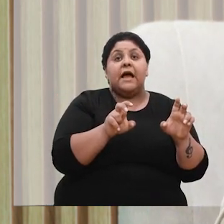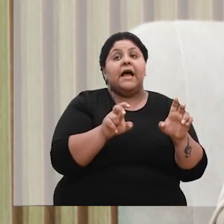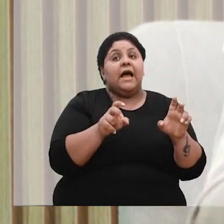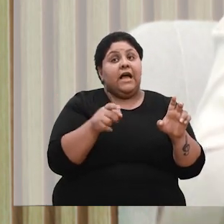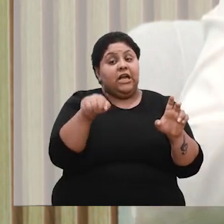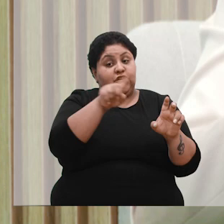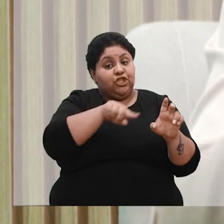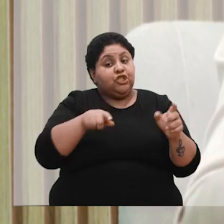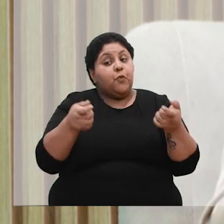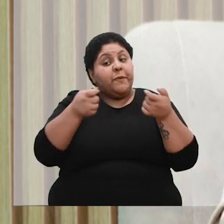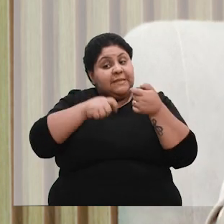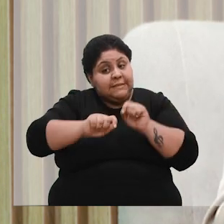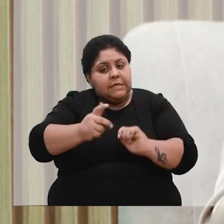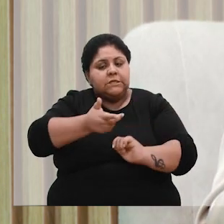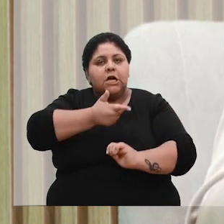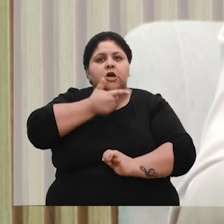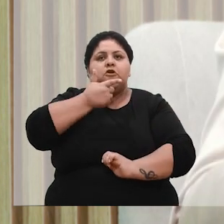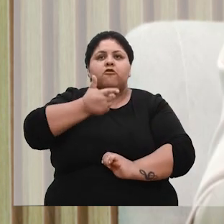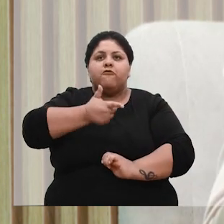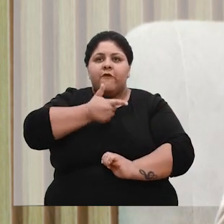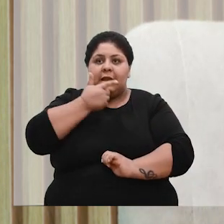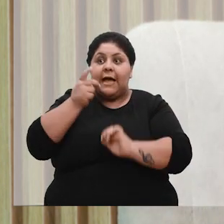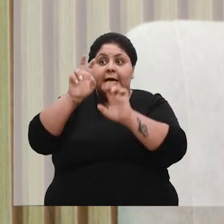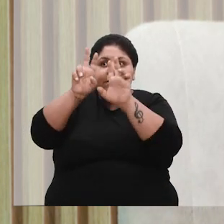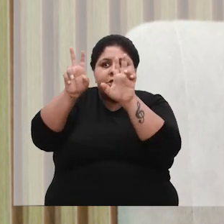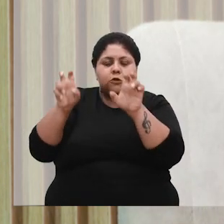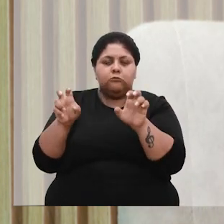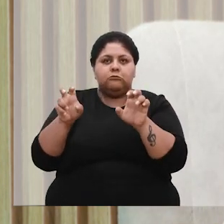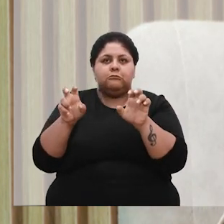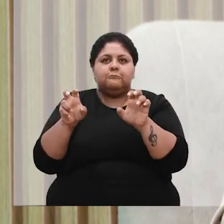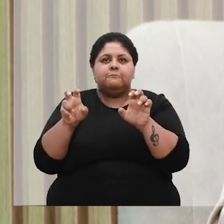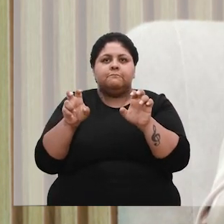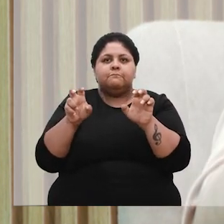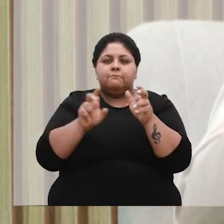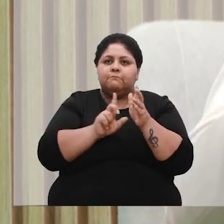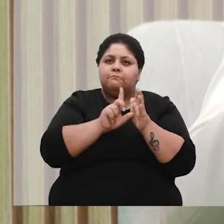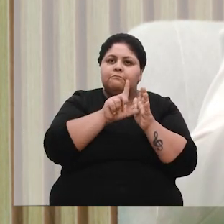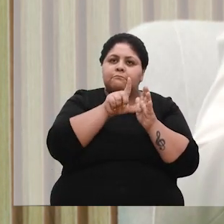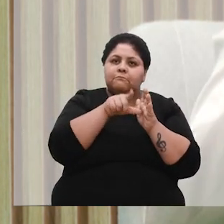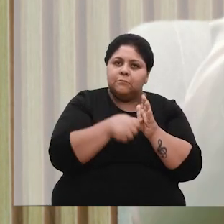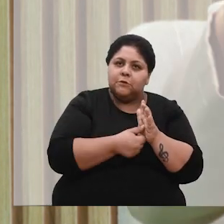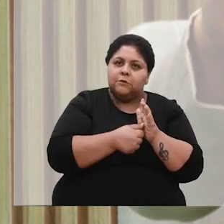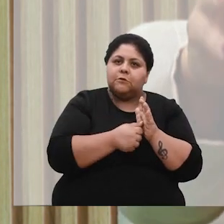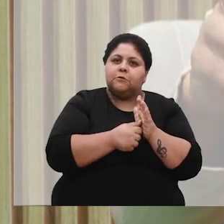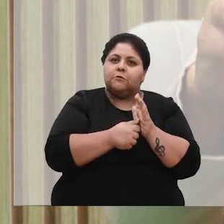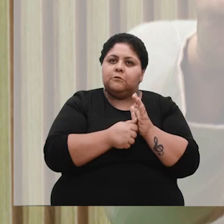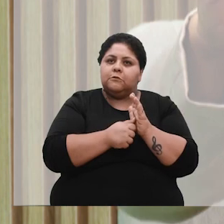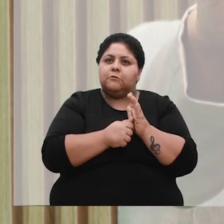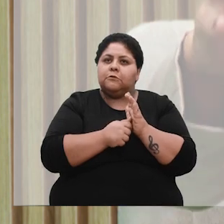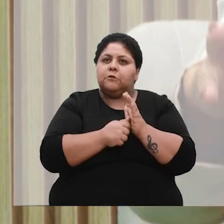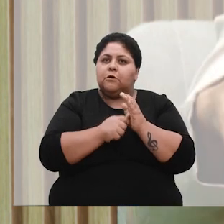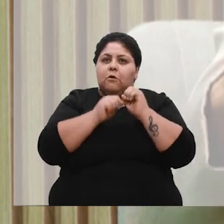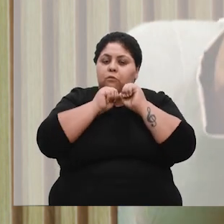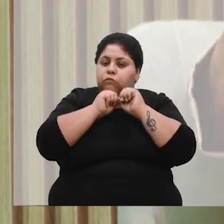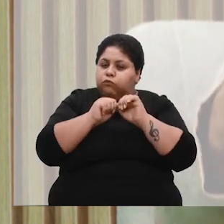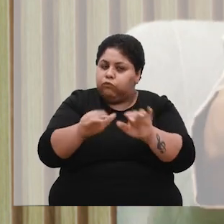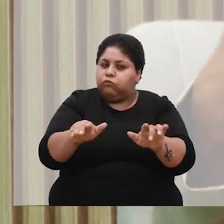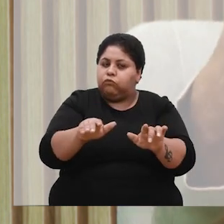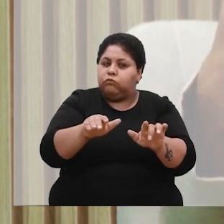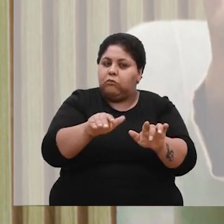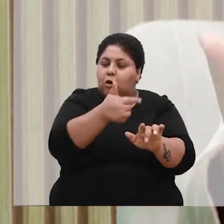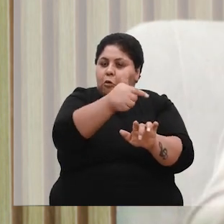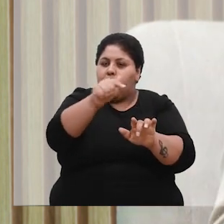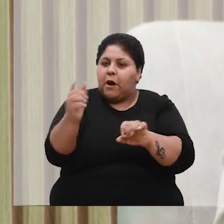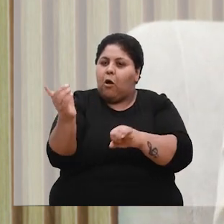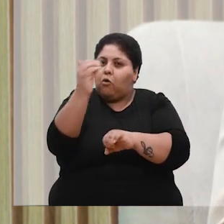não, nesse espacinho a gente vai falar. A gente vai trazer esse assunto e aí ele acaba depois, né, pulverizando e sendo levado